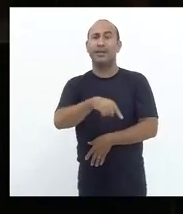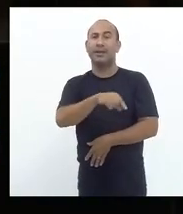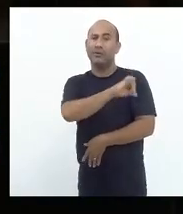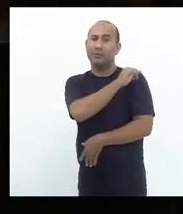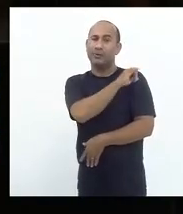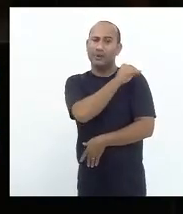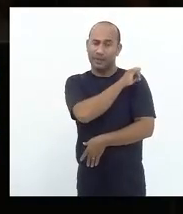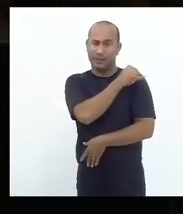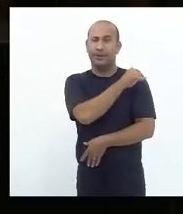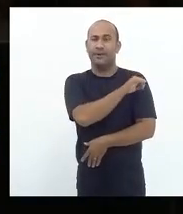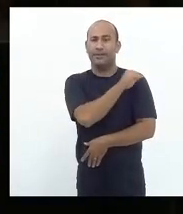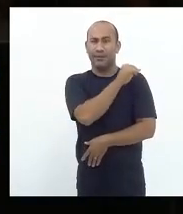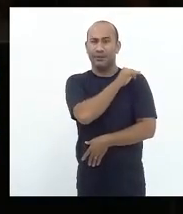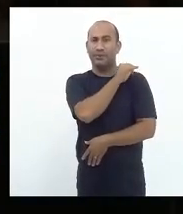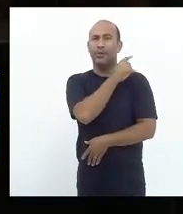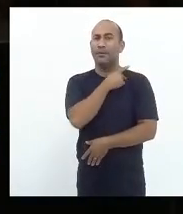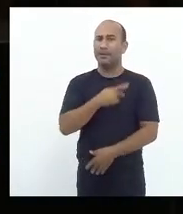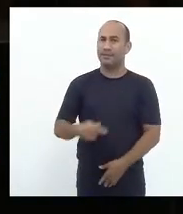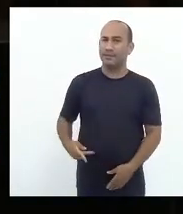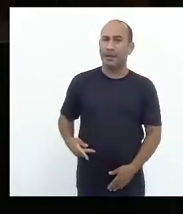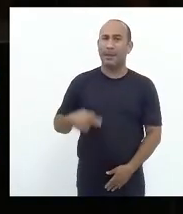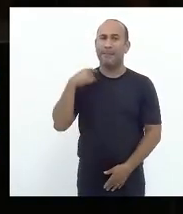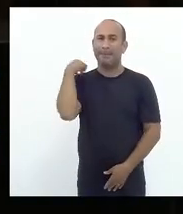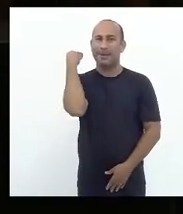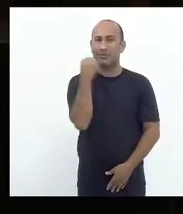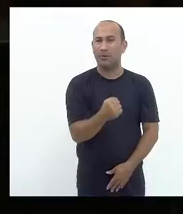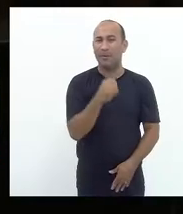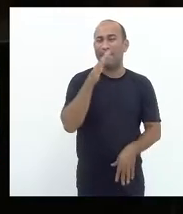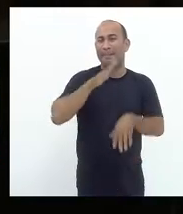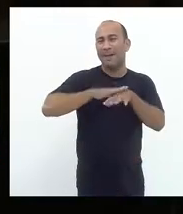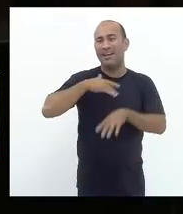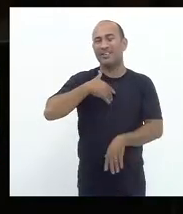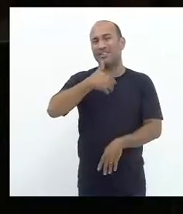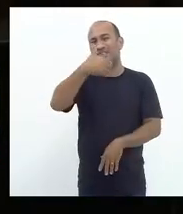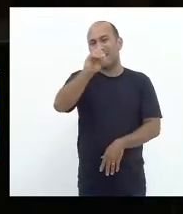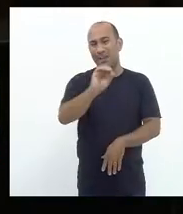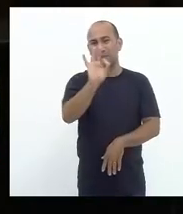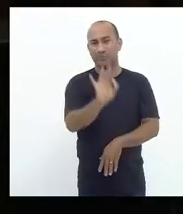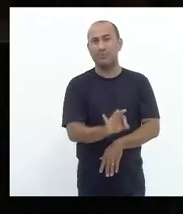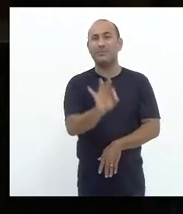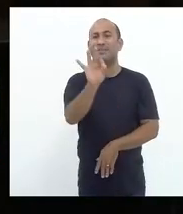senhora presidenta, matou mais de 10%